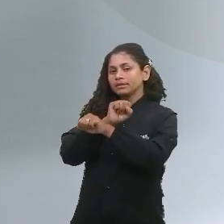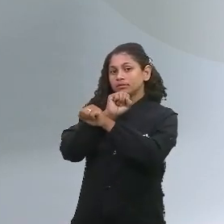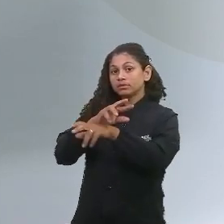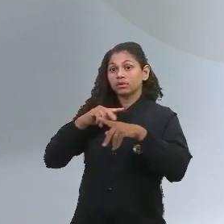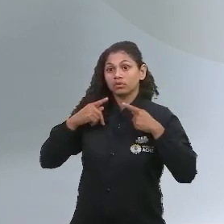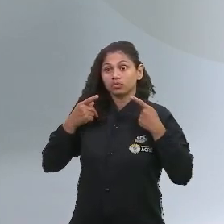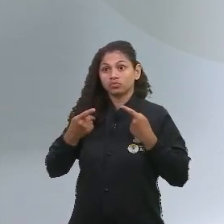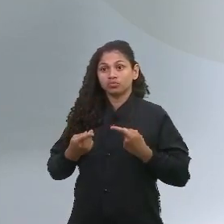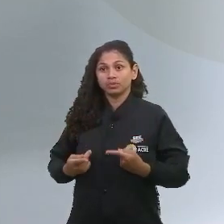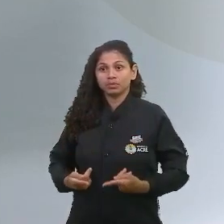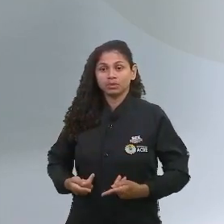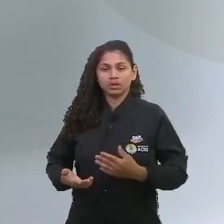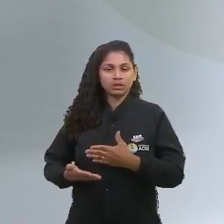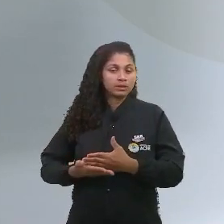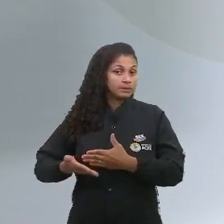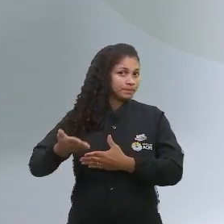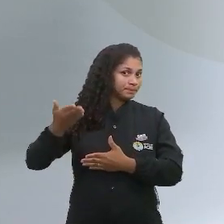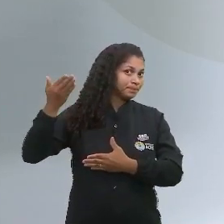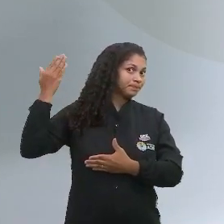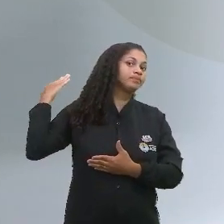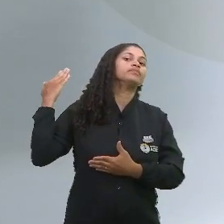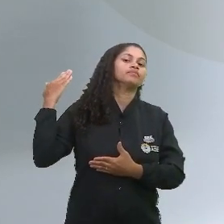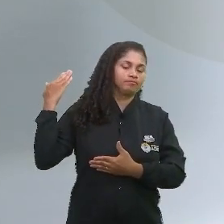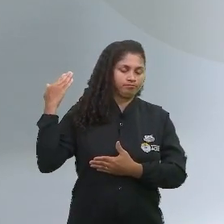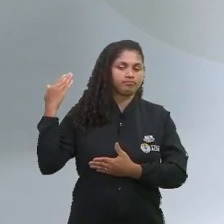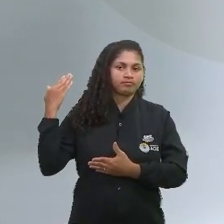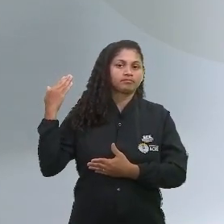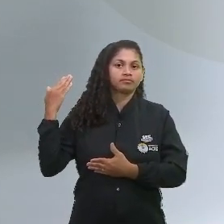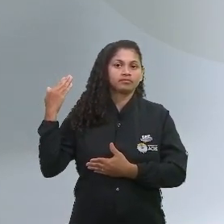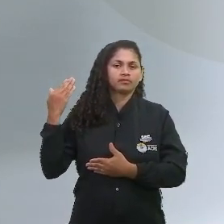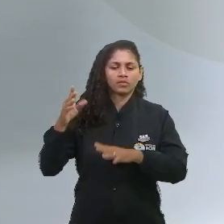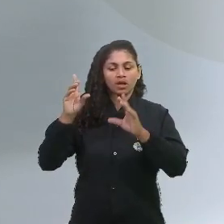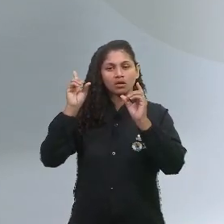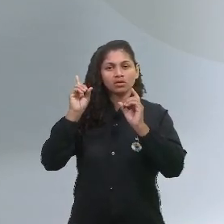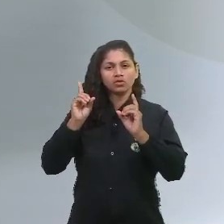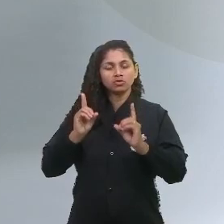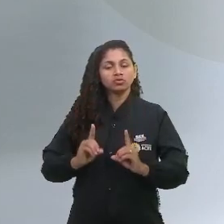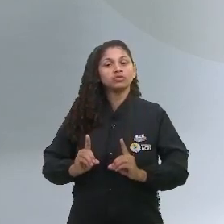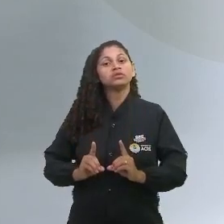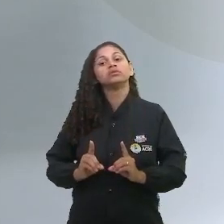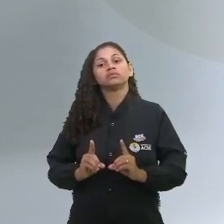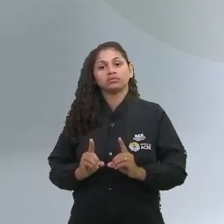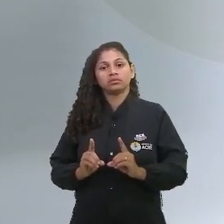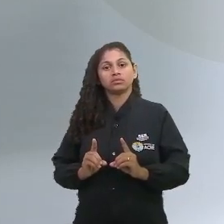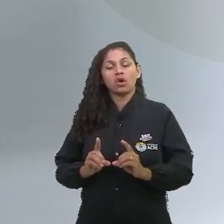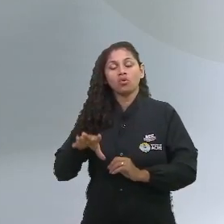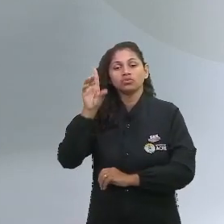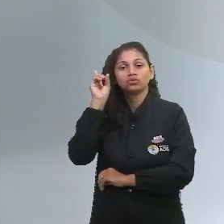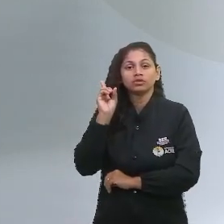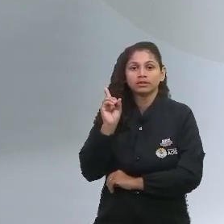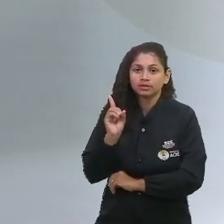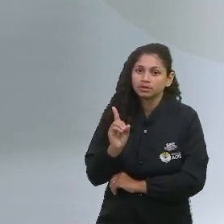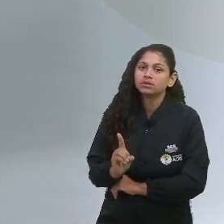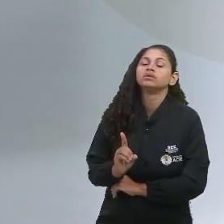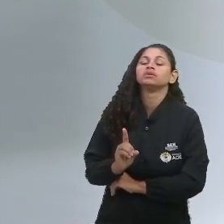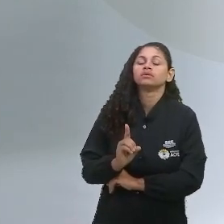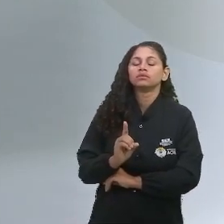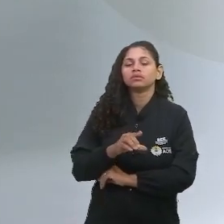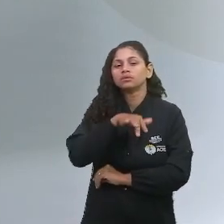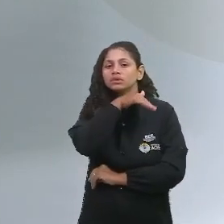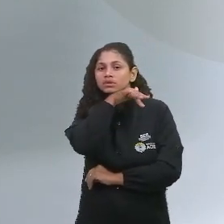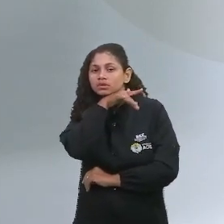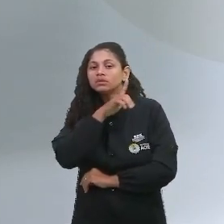em consideração não os direitos que a maioria dos animais não tem, mas os seus interesses e a questão